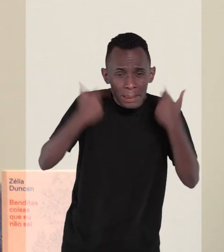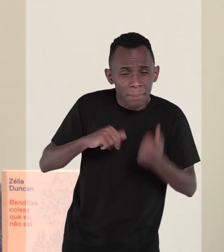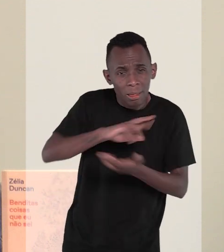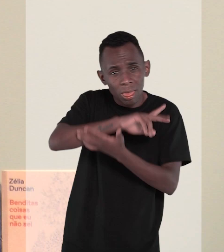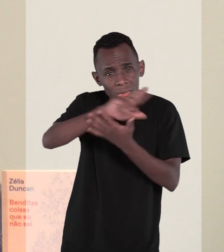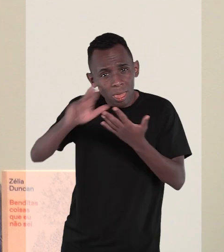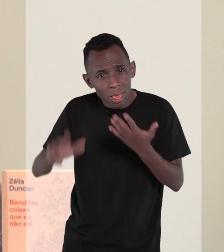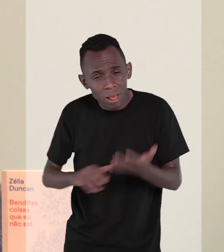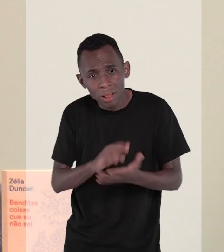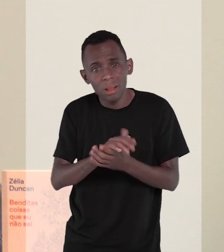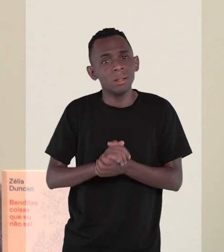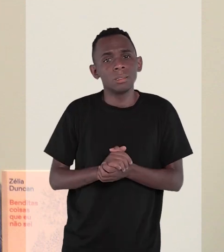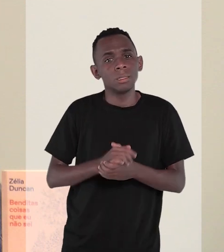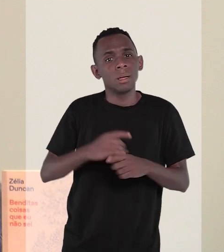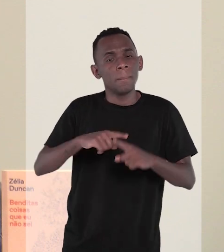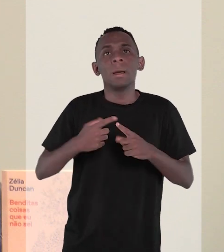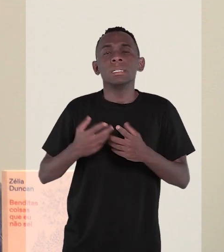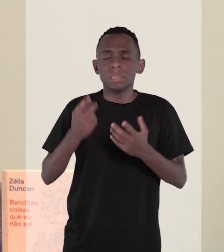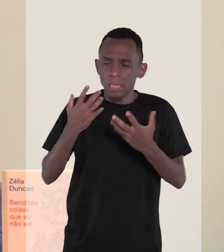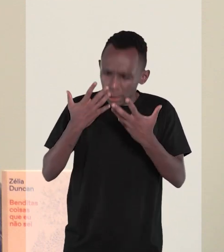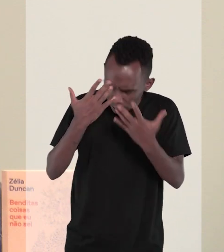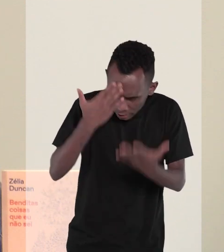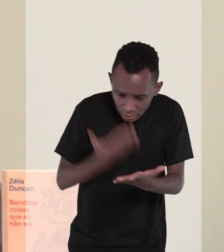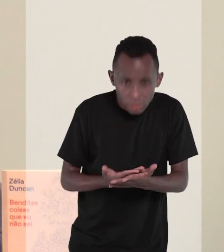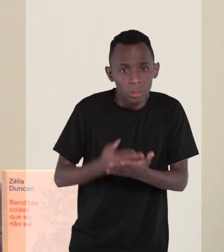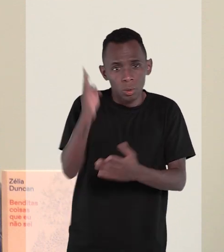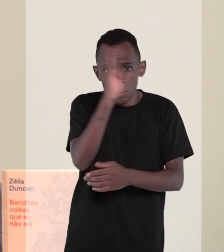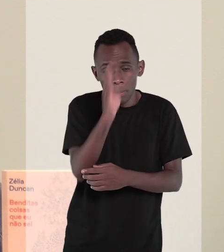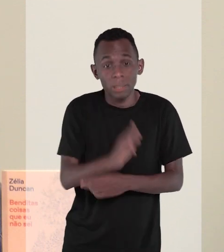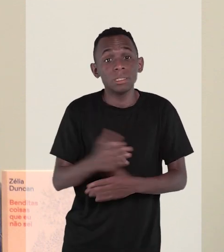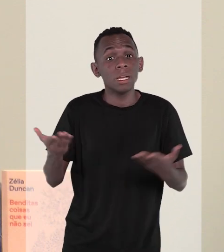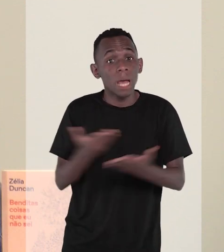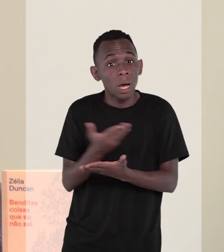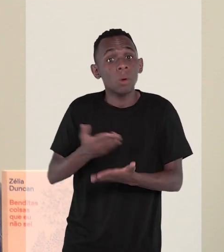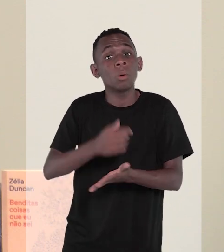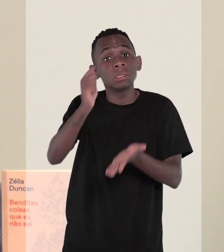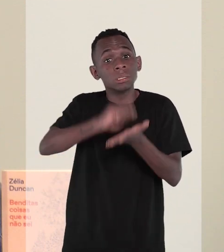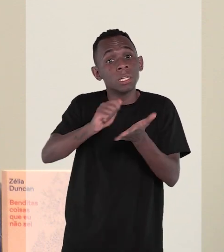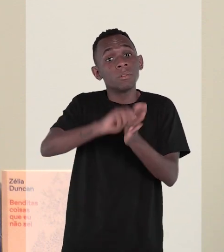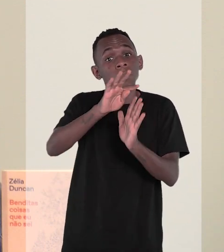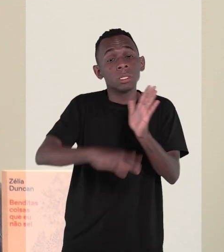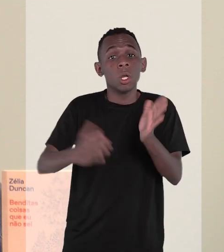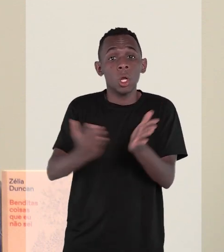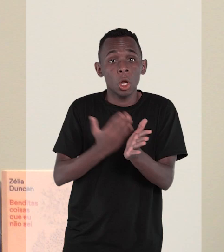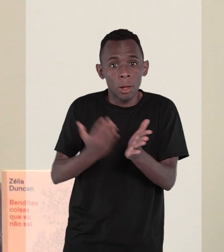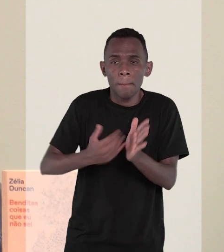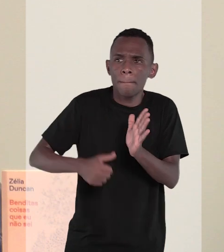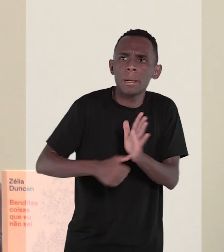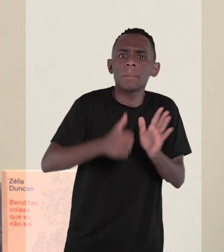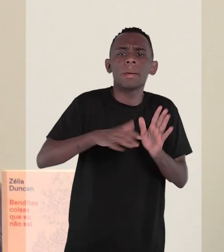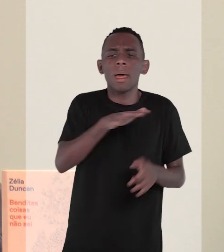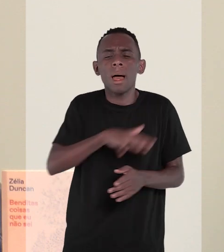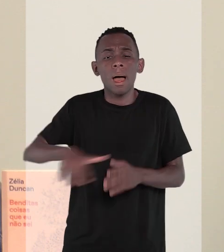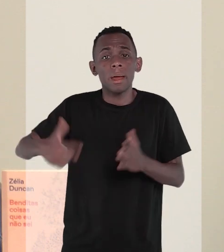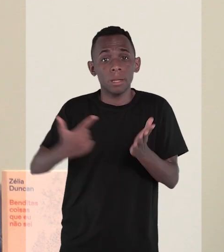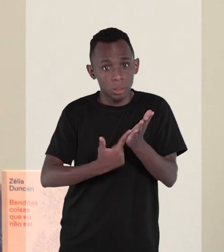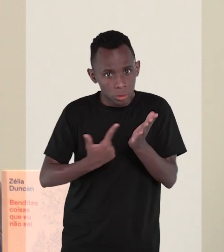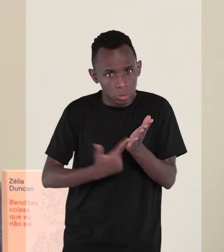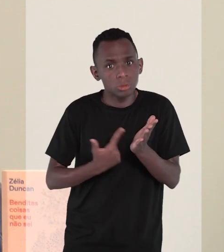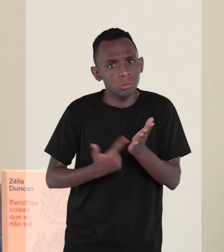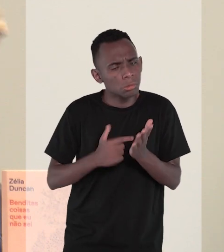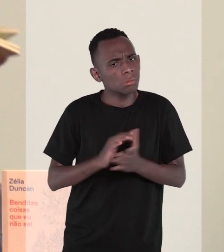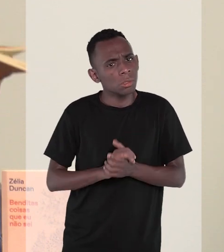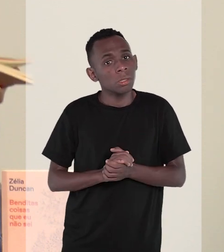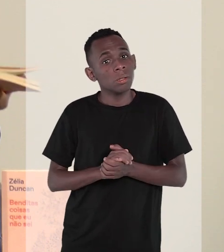bichos, a gente e a natureza. Não desiste de fazer do Brasil um lugar melhor e agora escreveu um livro. Sua primeira viagem literária é